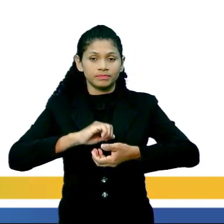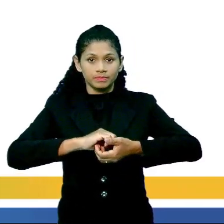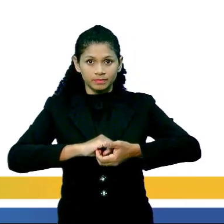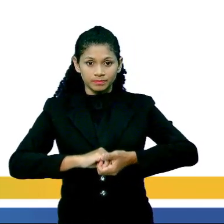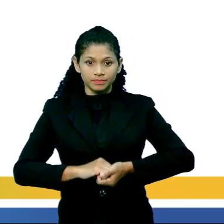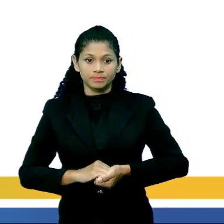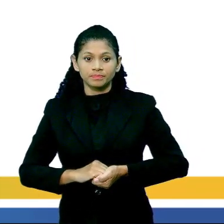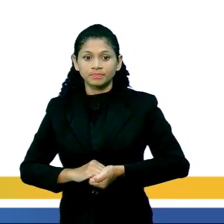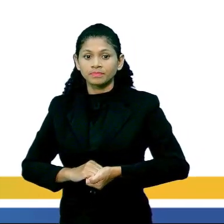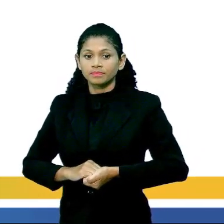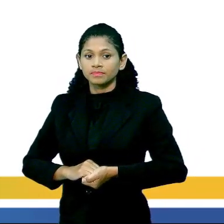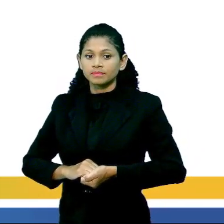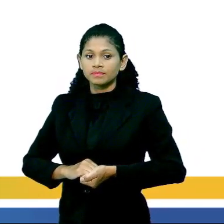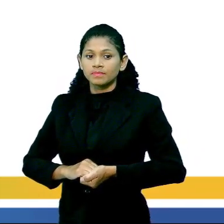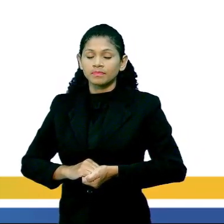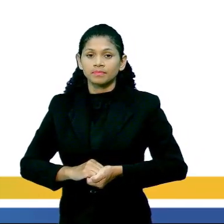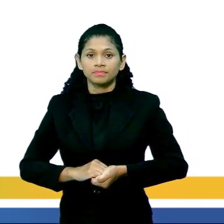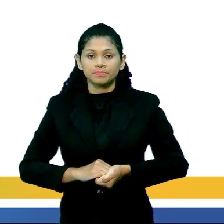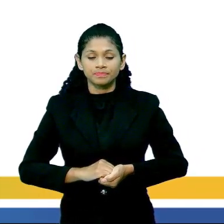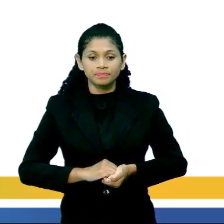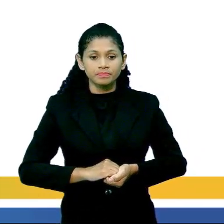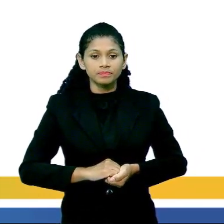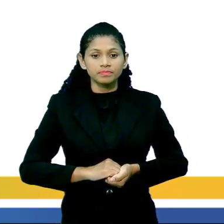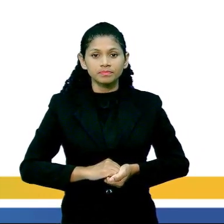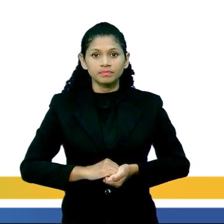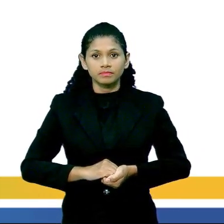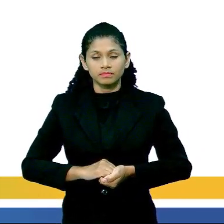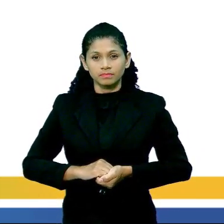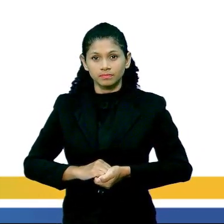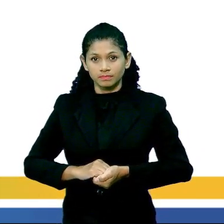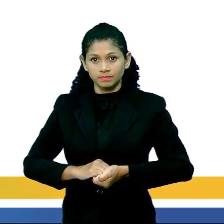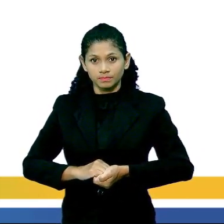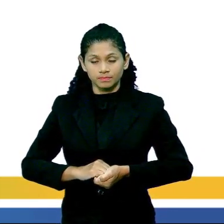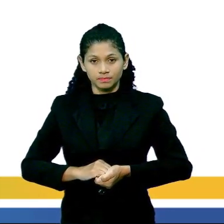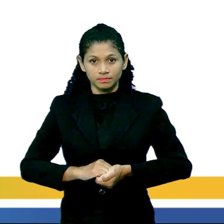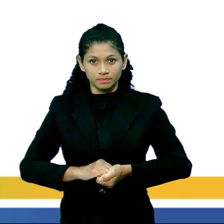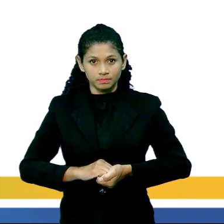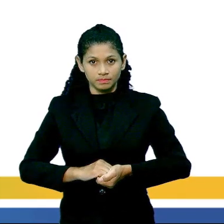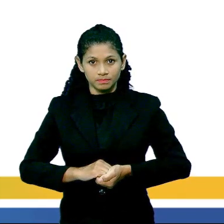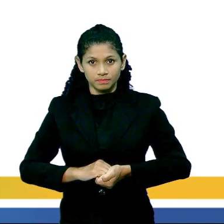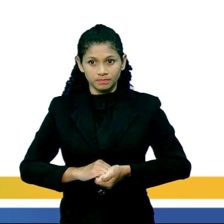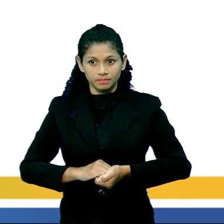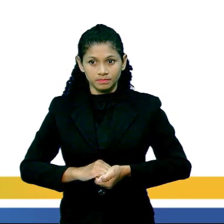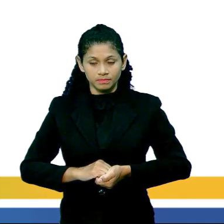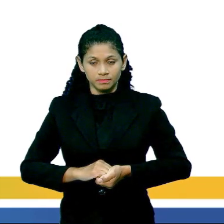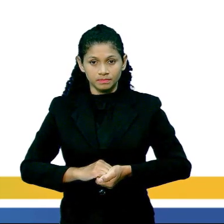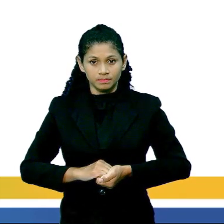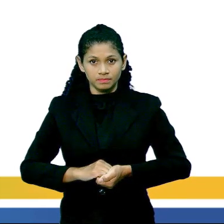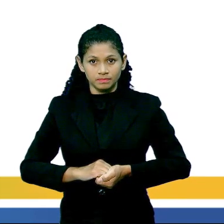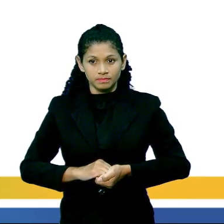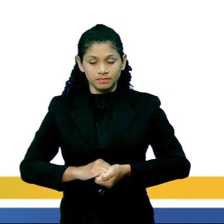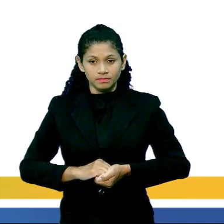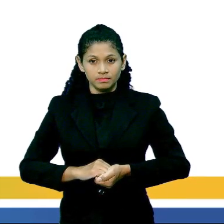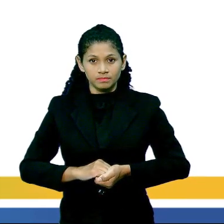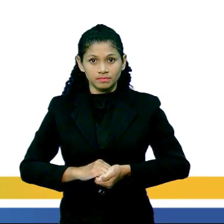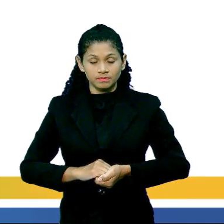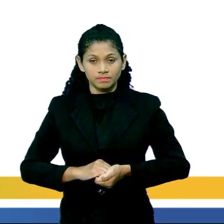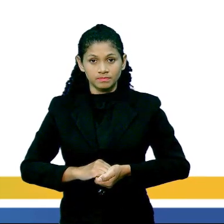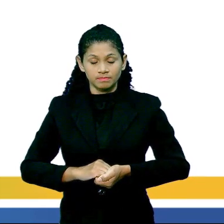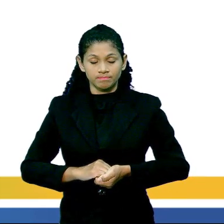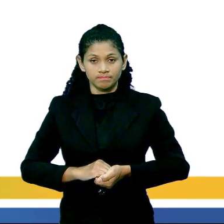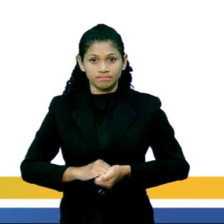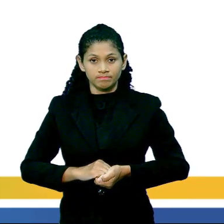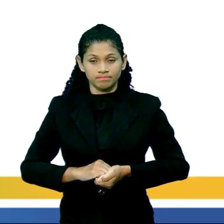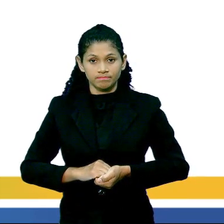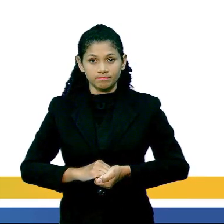gostava de filmes evidencia a Extrema devoção do carpinteiro ao seu ofício né Então aí